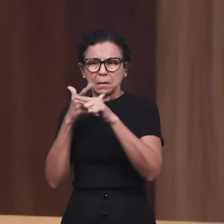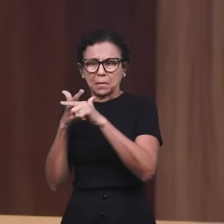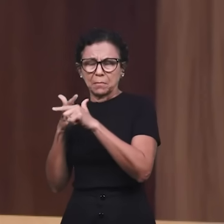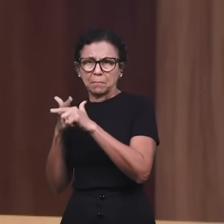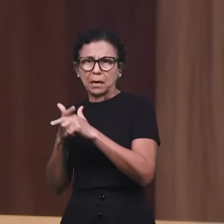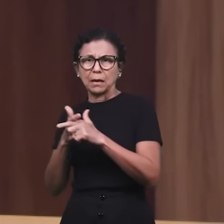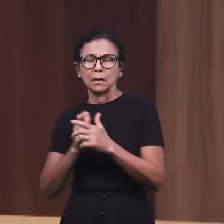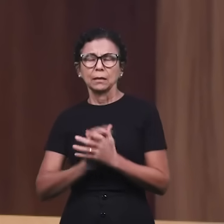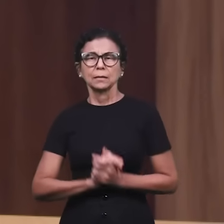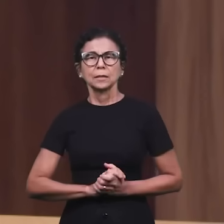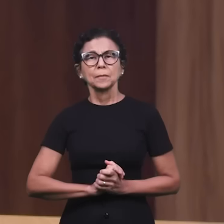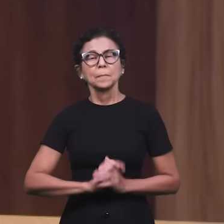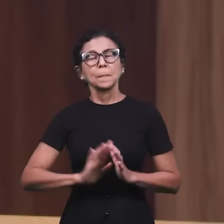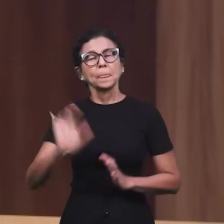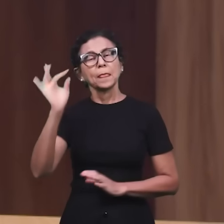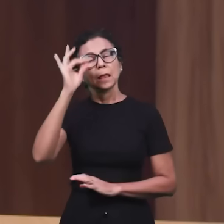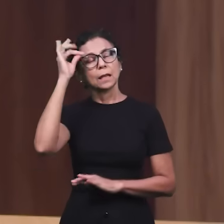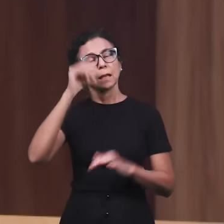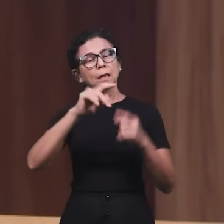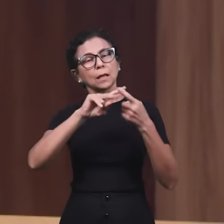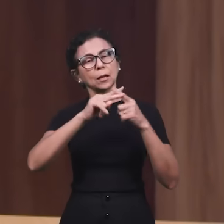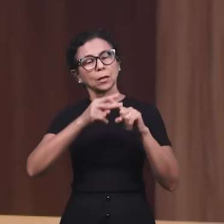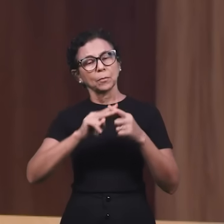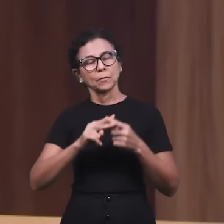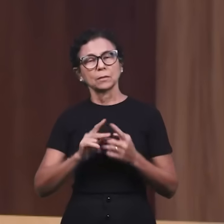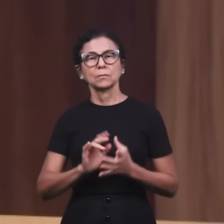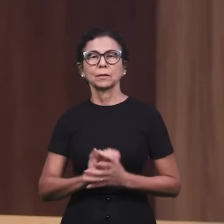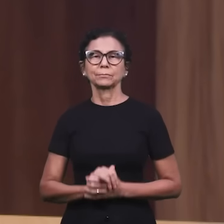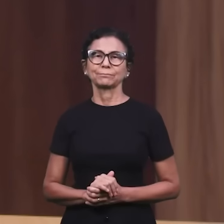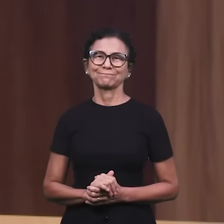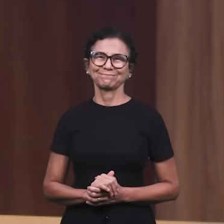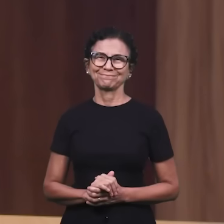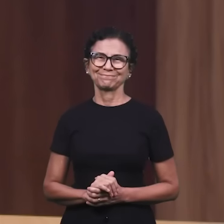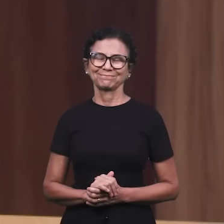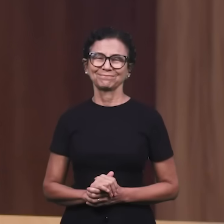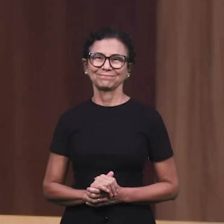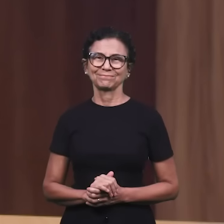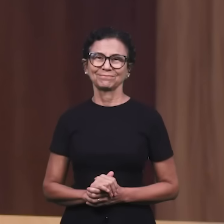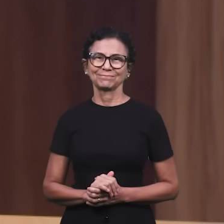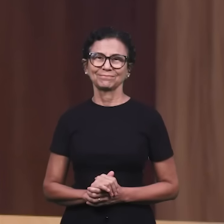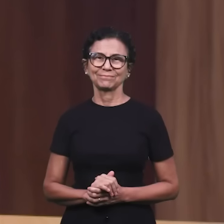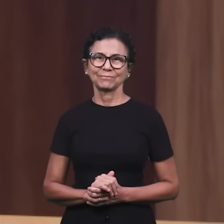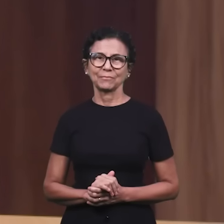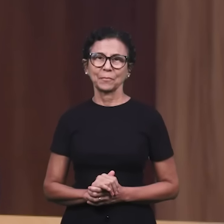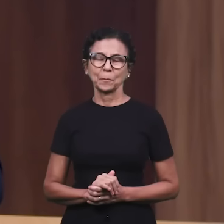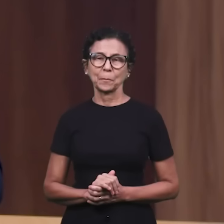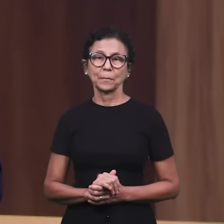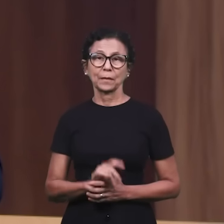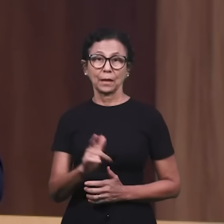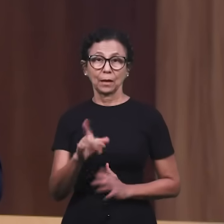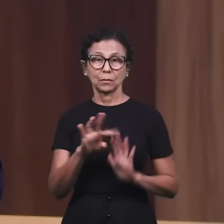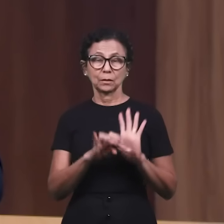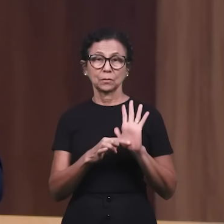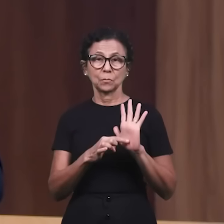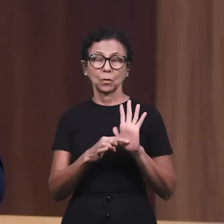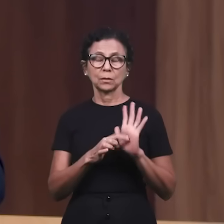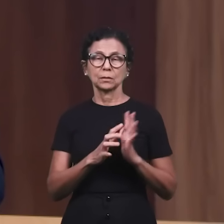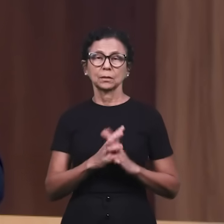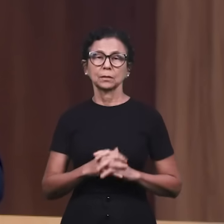nosso temperamento, quer nos aperfeiçoar. Por quê? Na verdade, Guilherme, o homem, até um texto